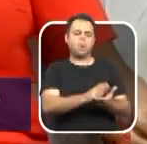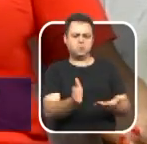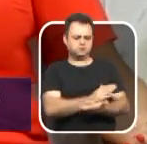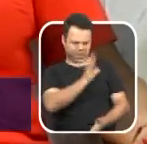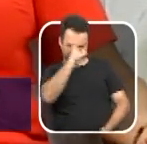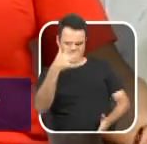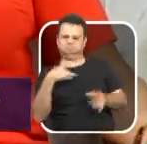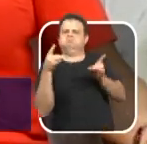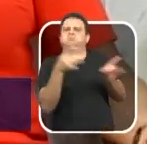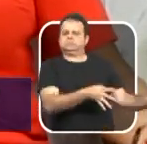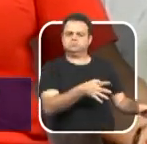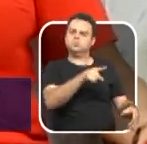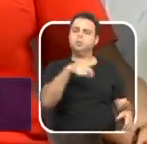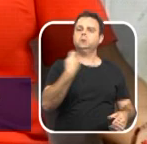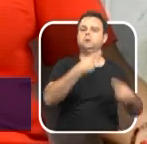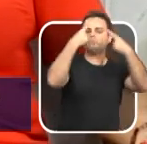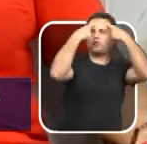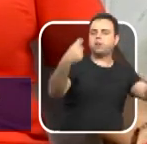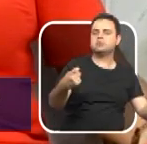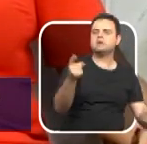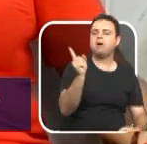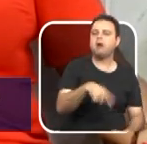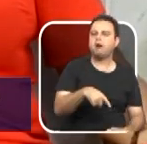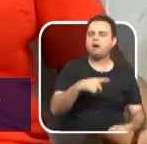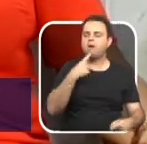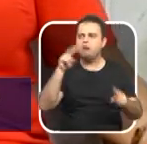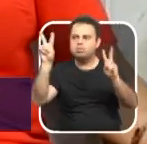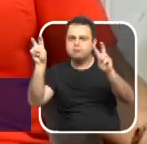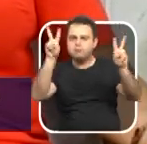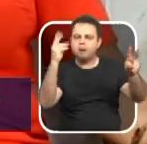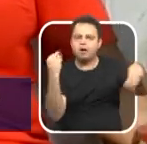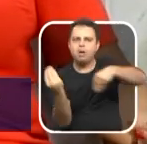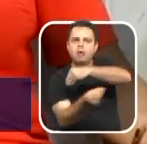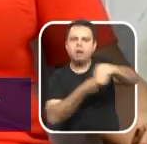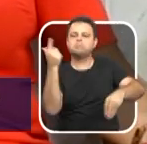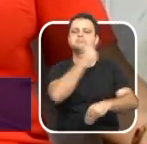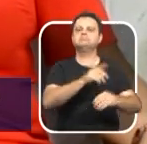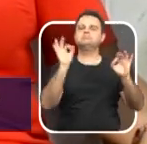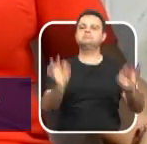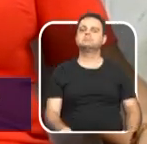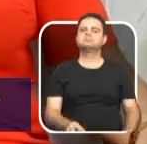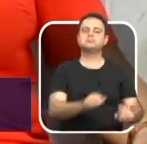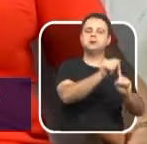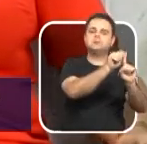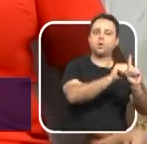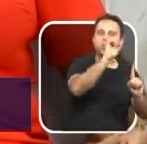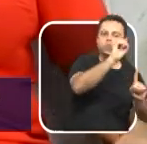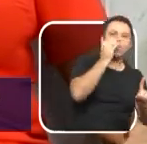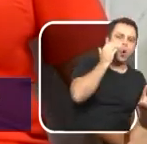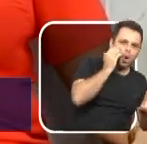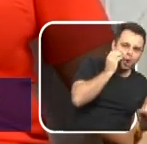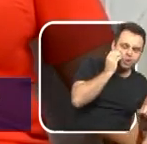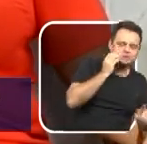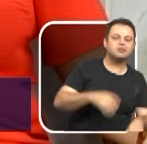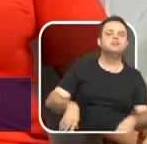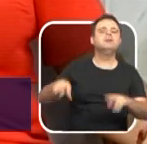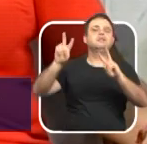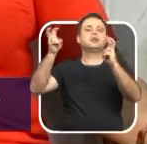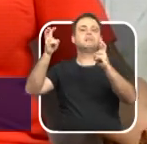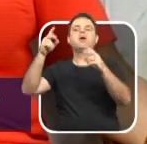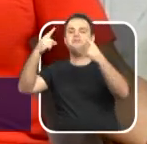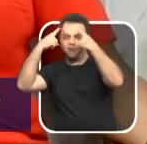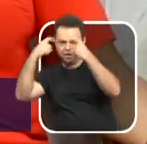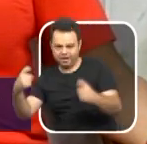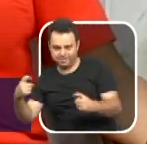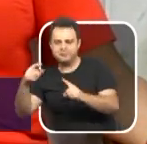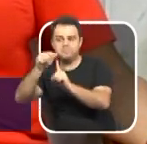não atrapalhou a outra. E eu permaneço durante esses últimos 11 anos falando de violência durante 12 meses do ano,